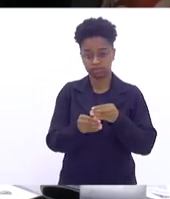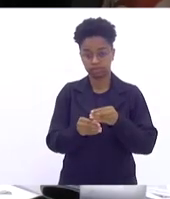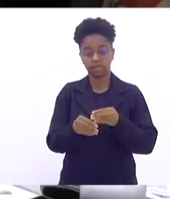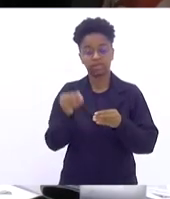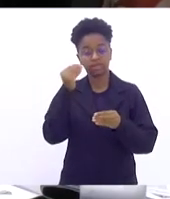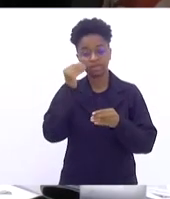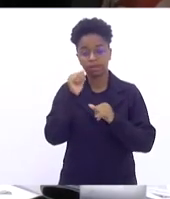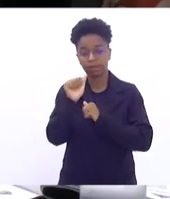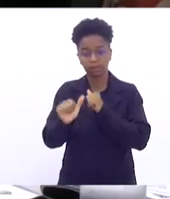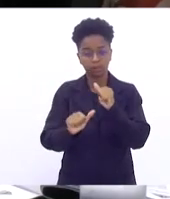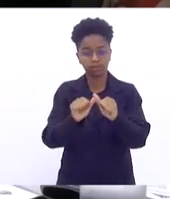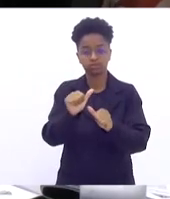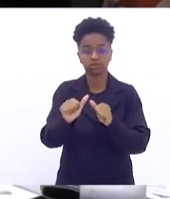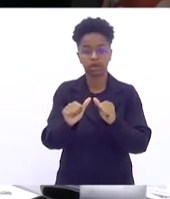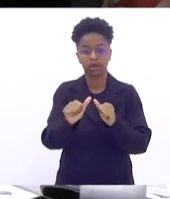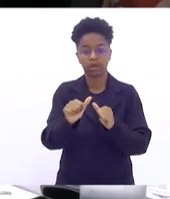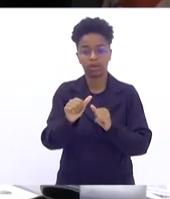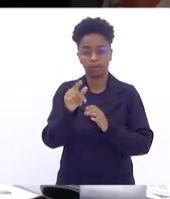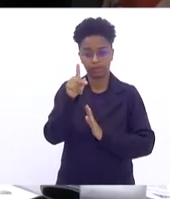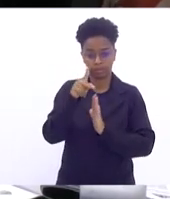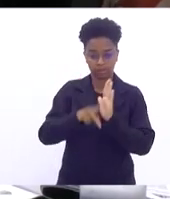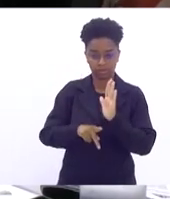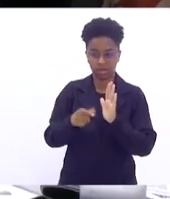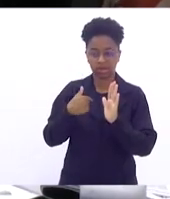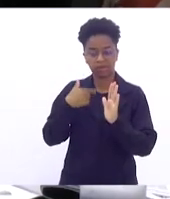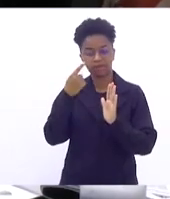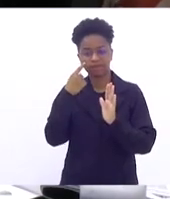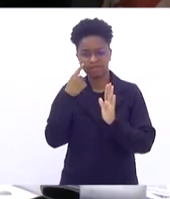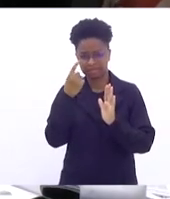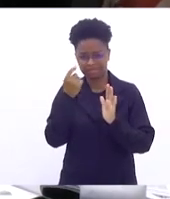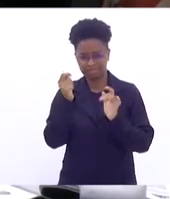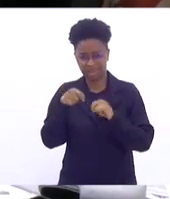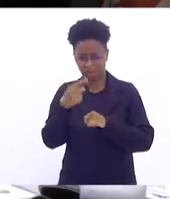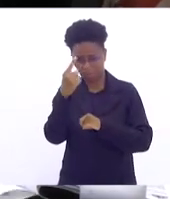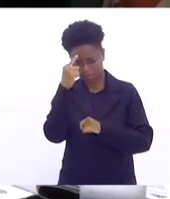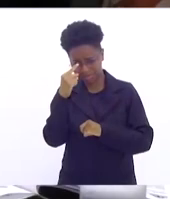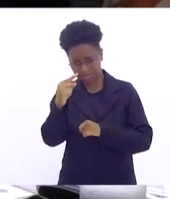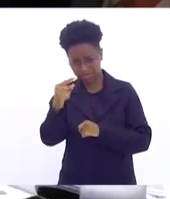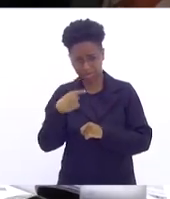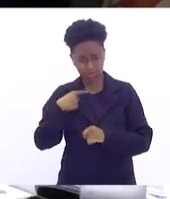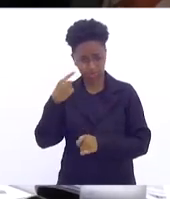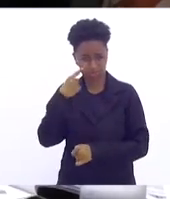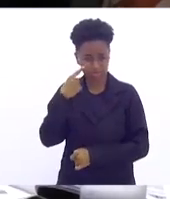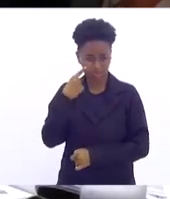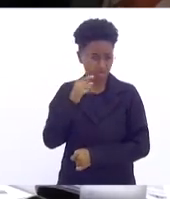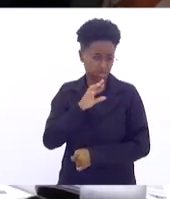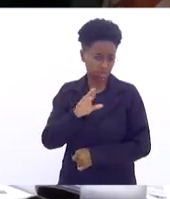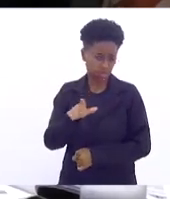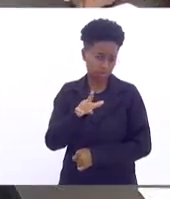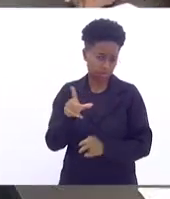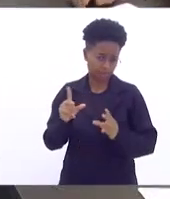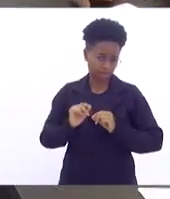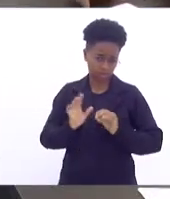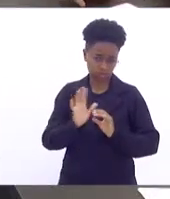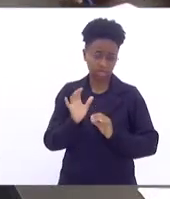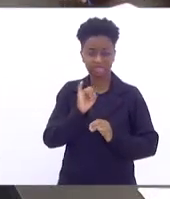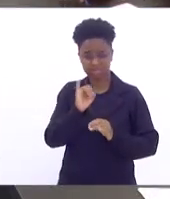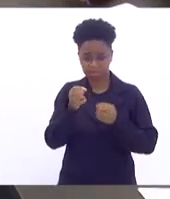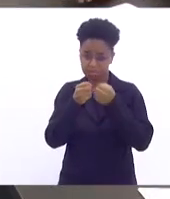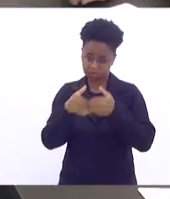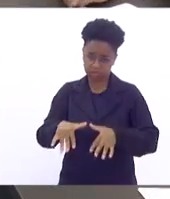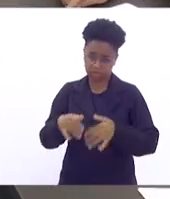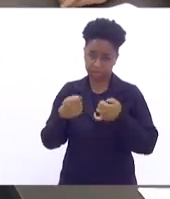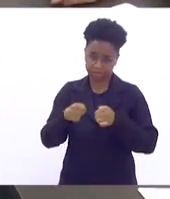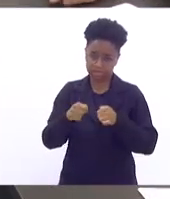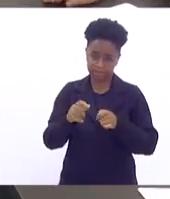do projeto Então queria ver a sua não dar uma semana só verificar isso não é o médium prejudicado